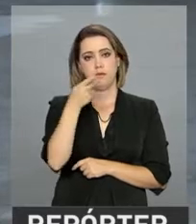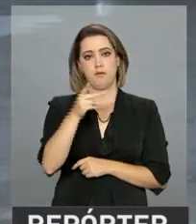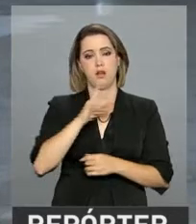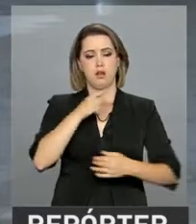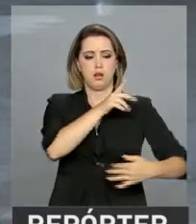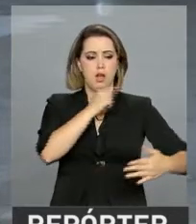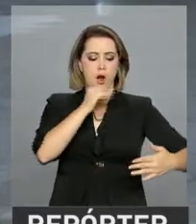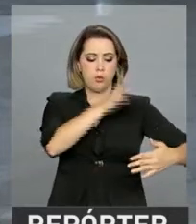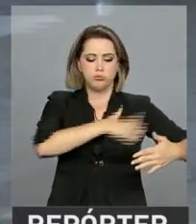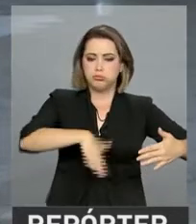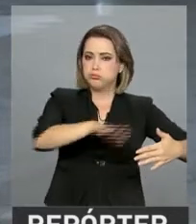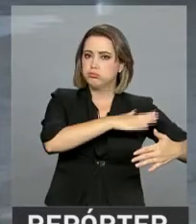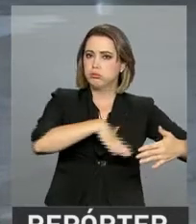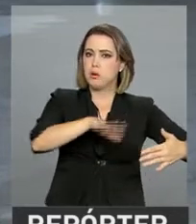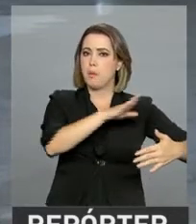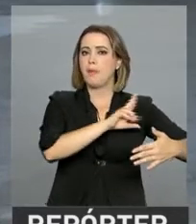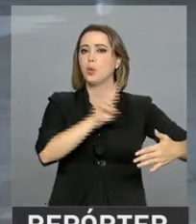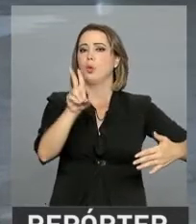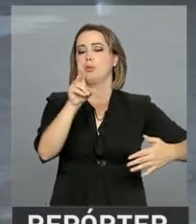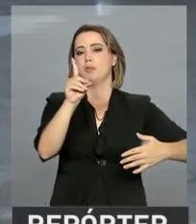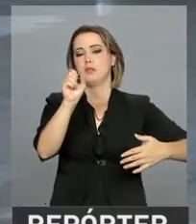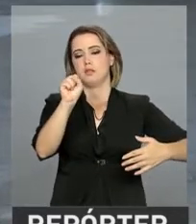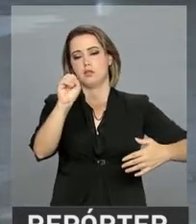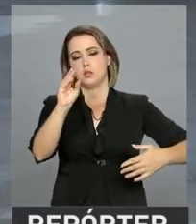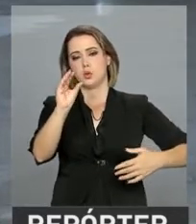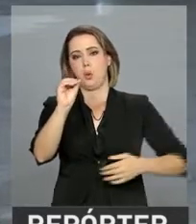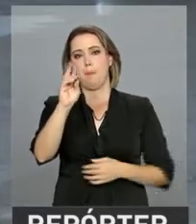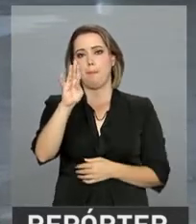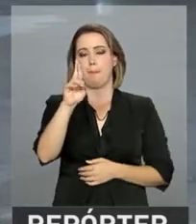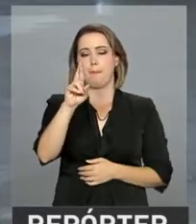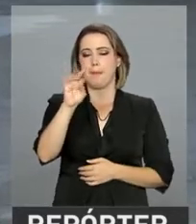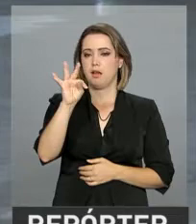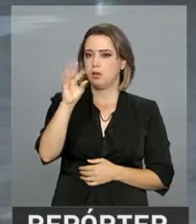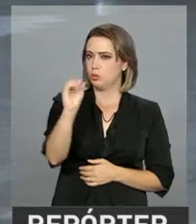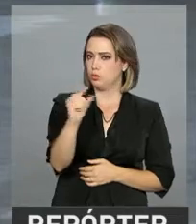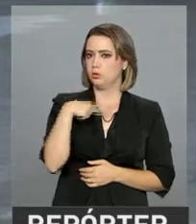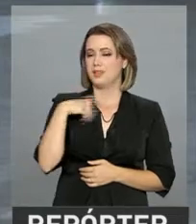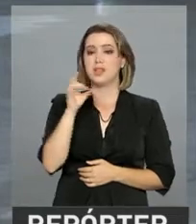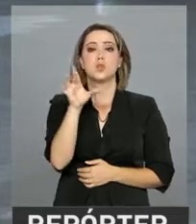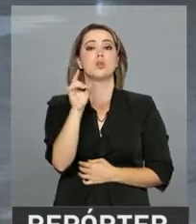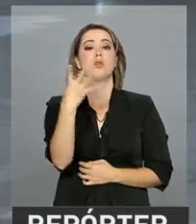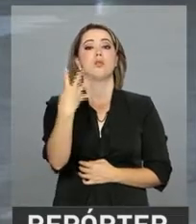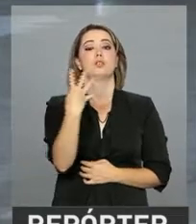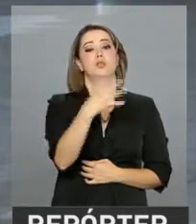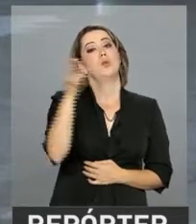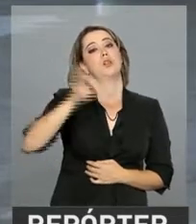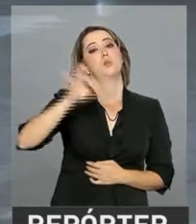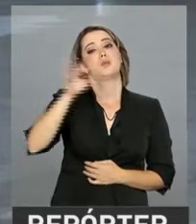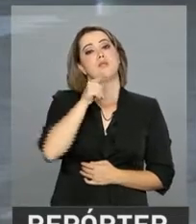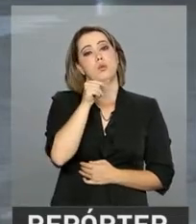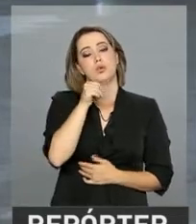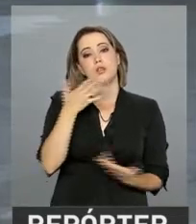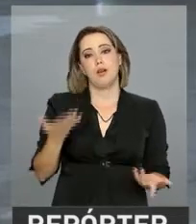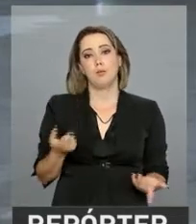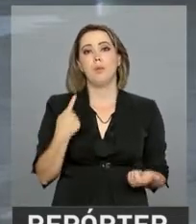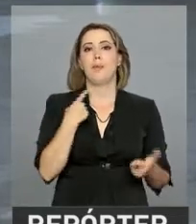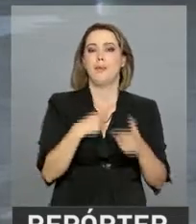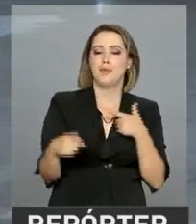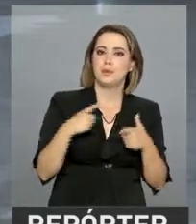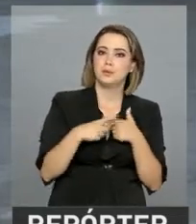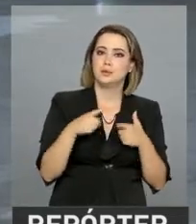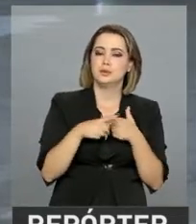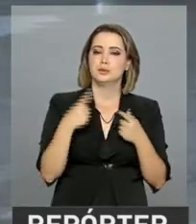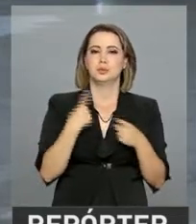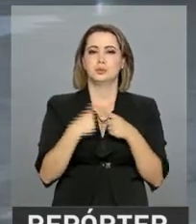do descoberto tem hoje 44 por cento da capacidade bons federal passa pela maior crise hídrica da sua história por conta do